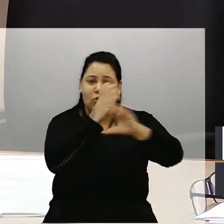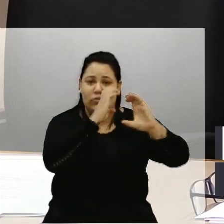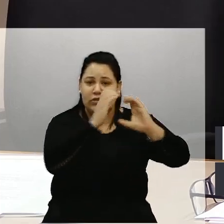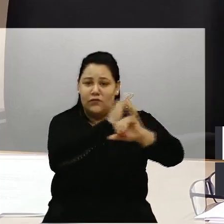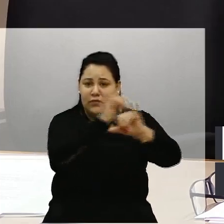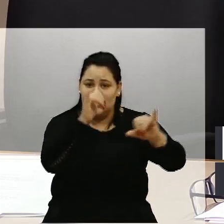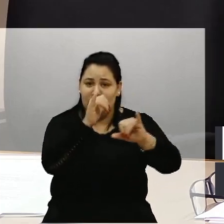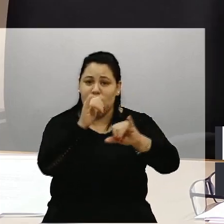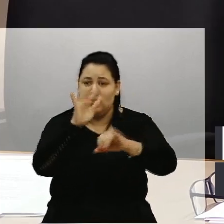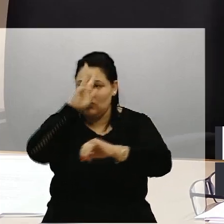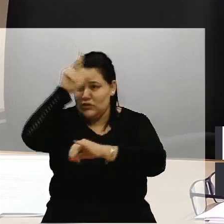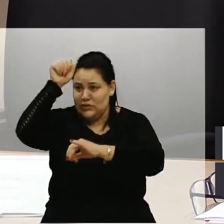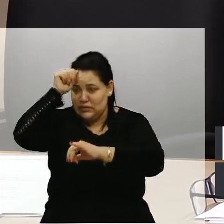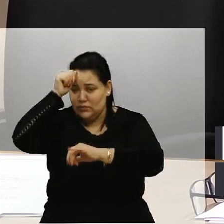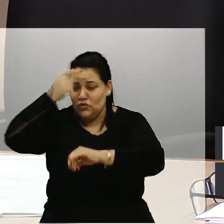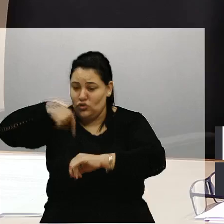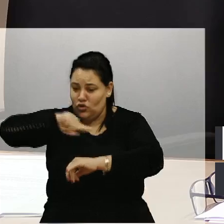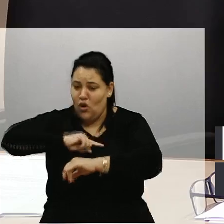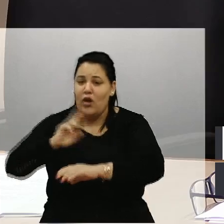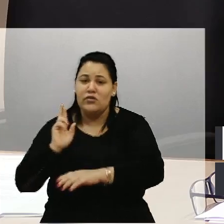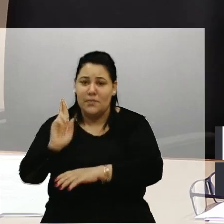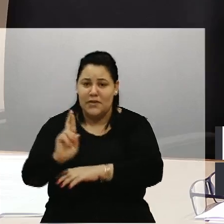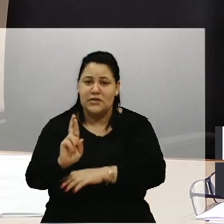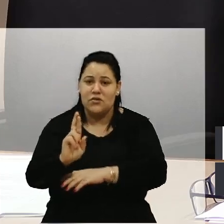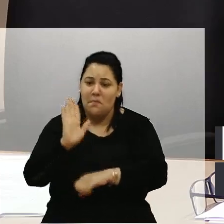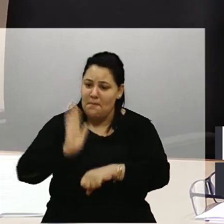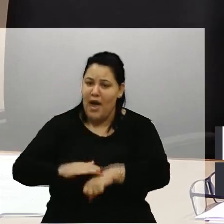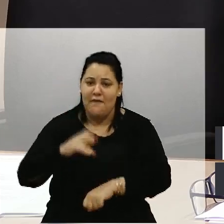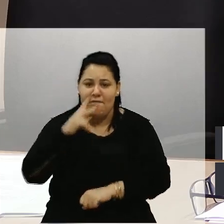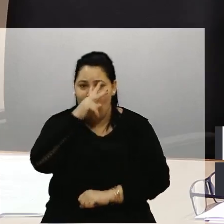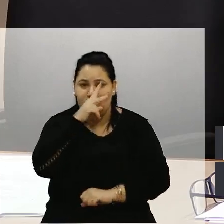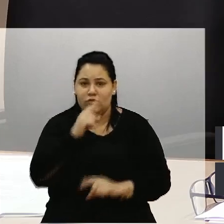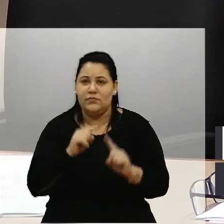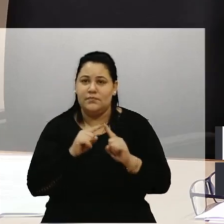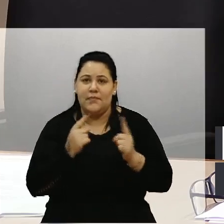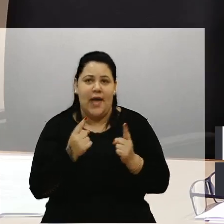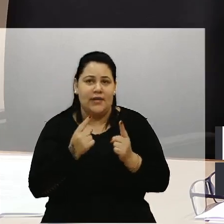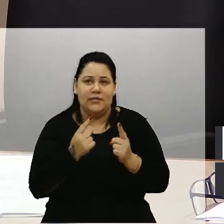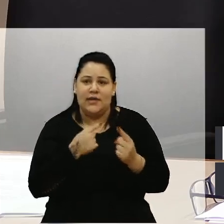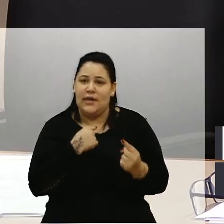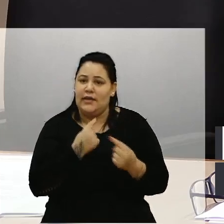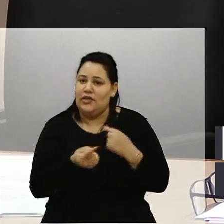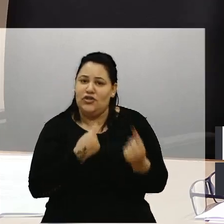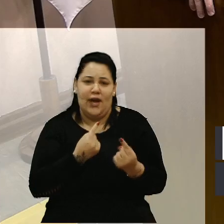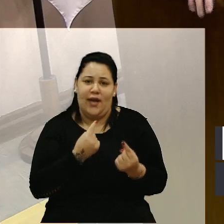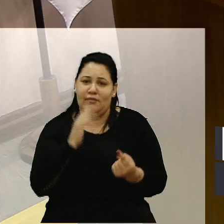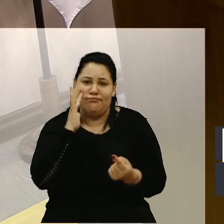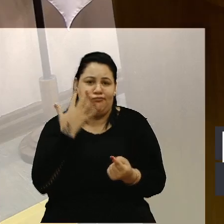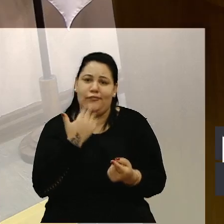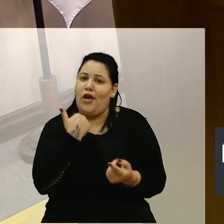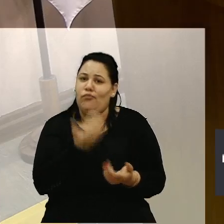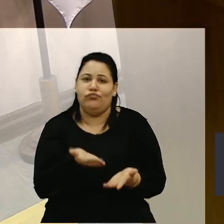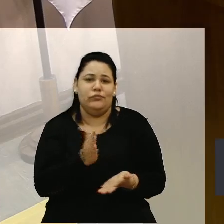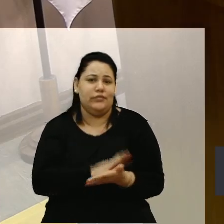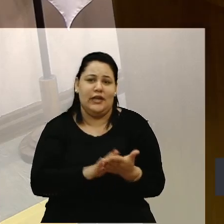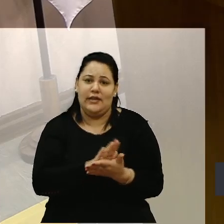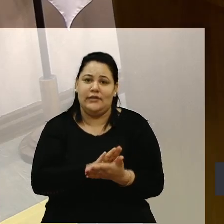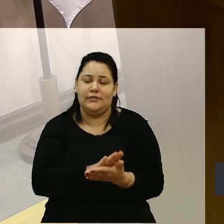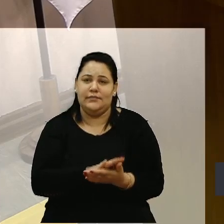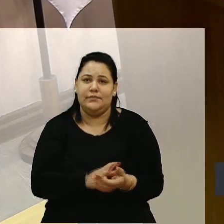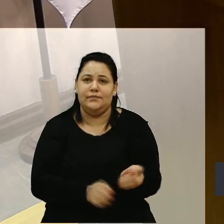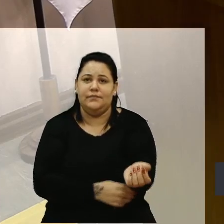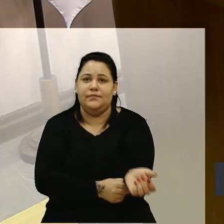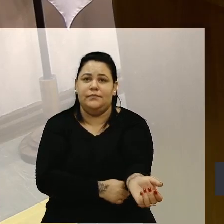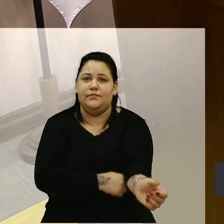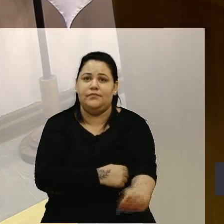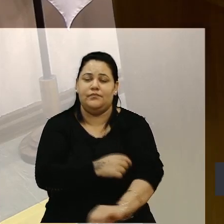representante, somos mais fortes. Agora, se acalar, não vamos resolver nada. É evidente, a imprensa tem um